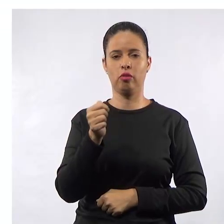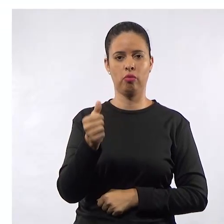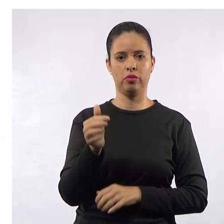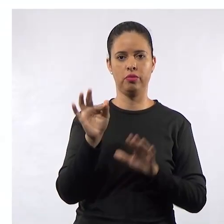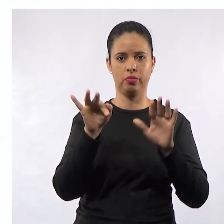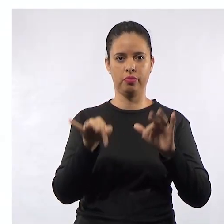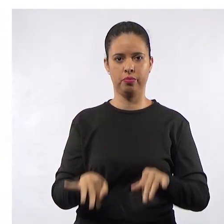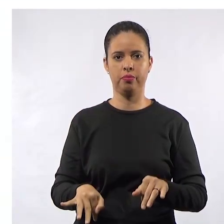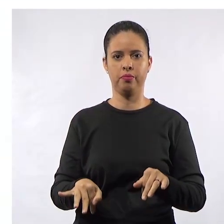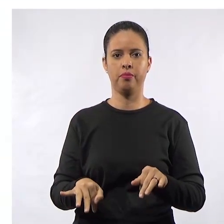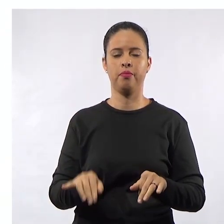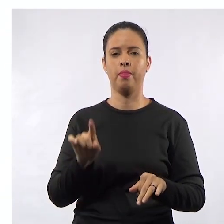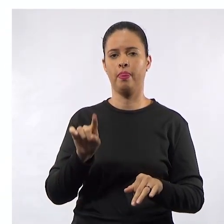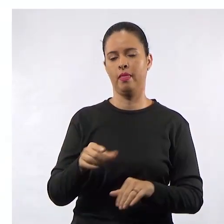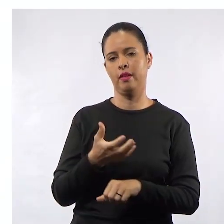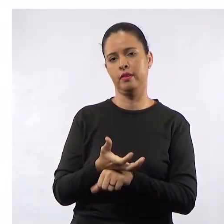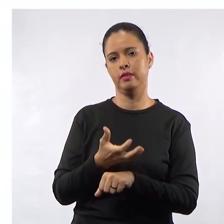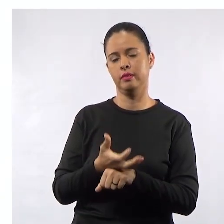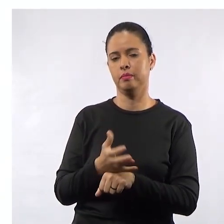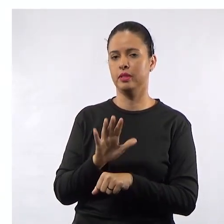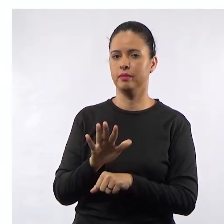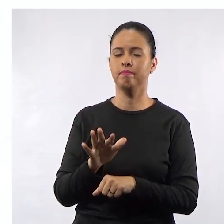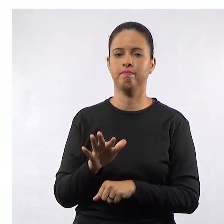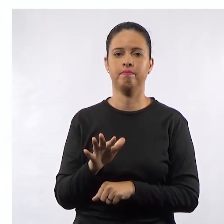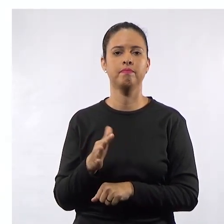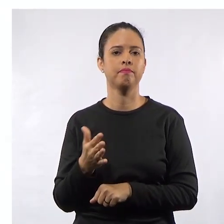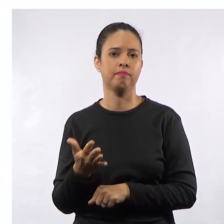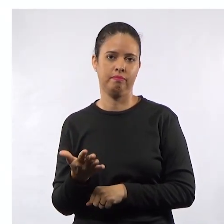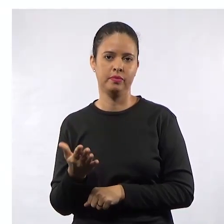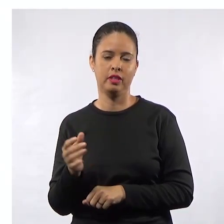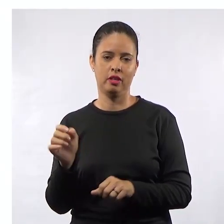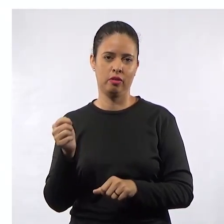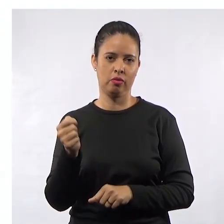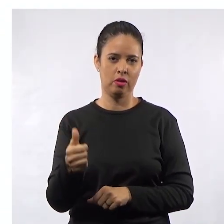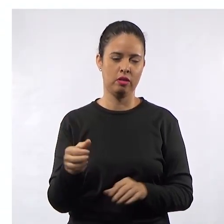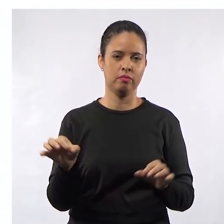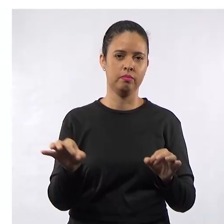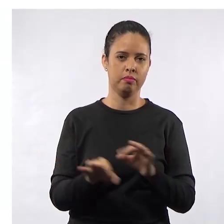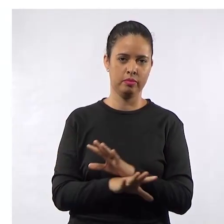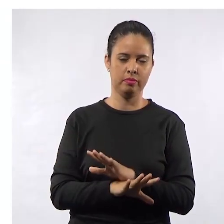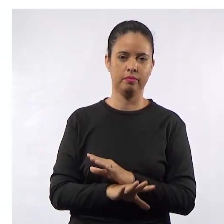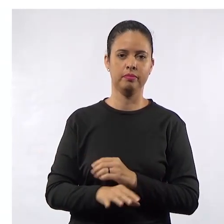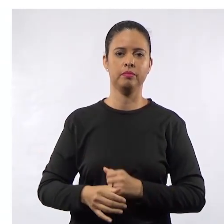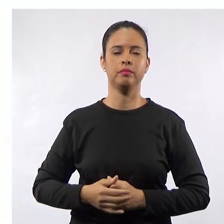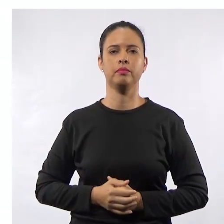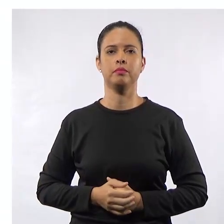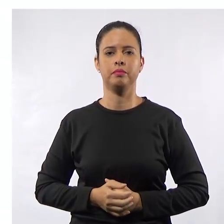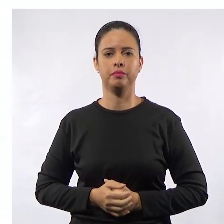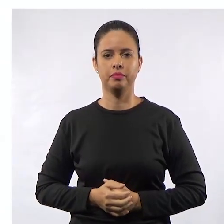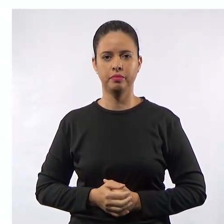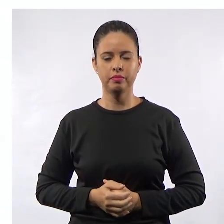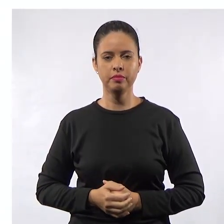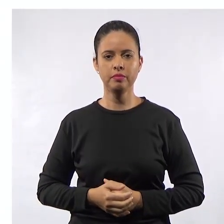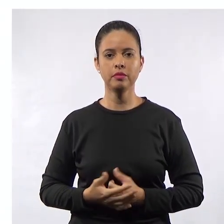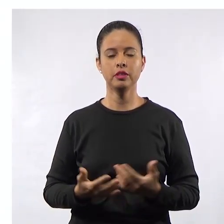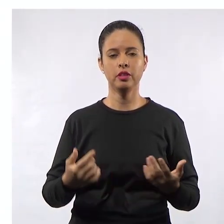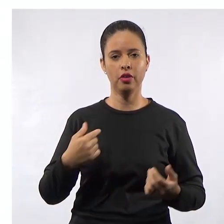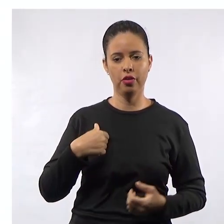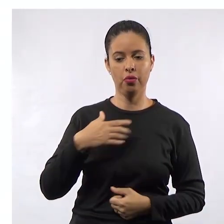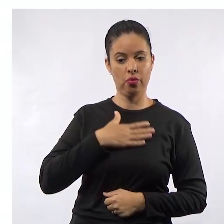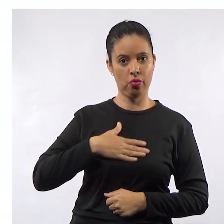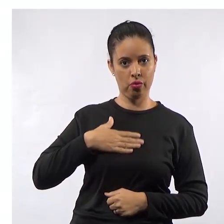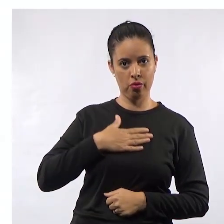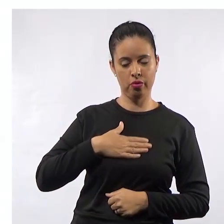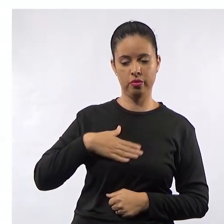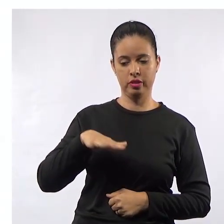nossa disciplina, que pena, né? Mas infelizmente, né? Tudo que é bom dura pouco, já ouviram esse ditado? Eu sou uma entusiasta